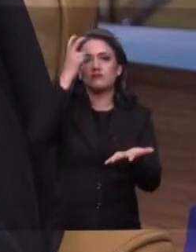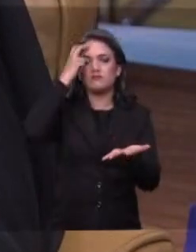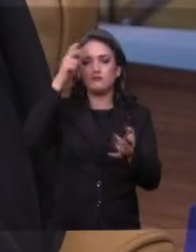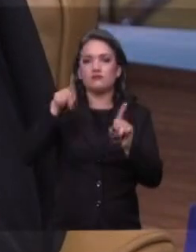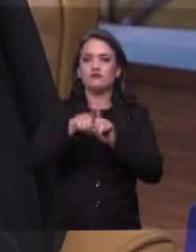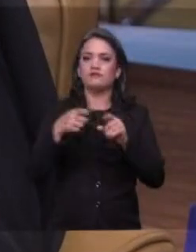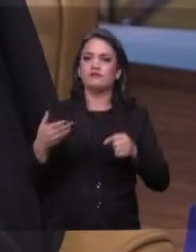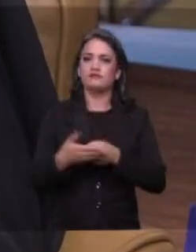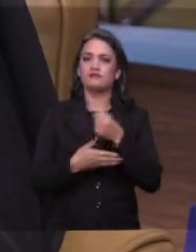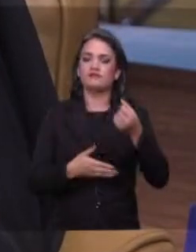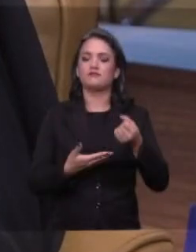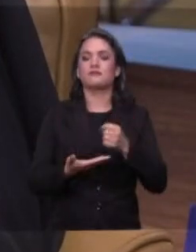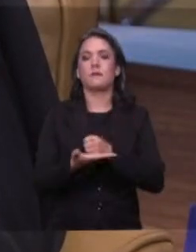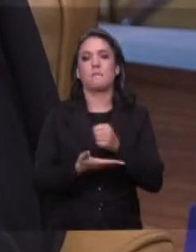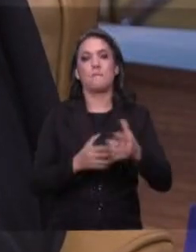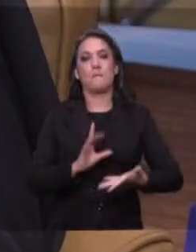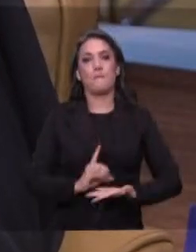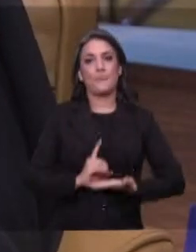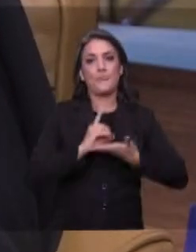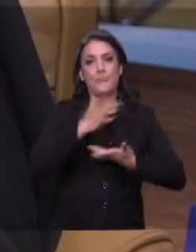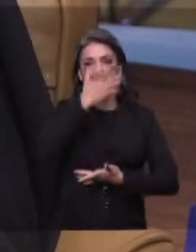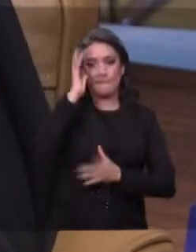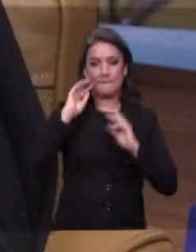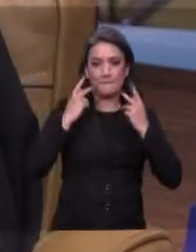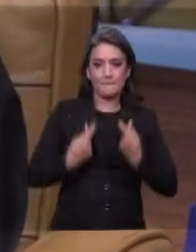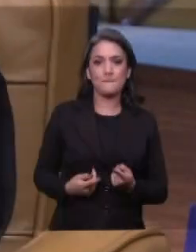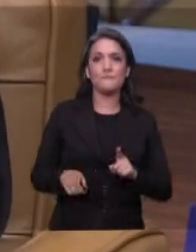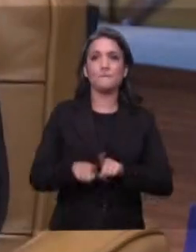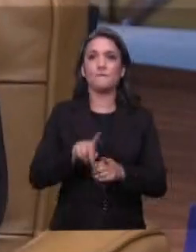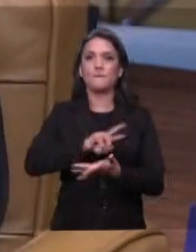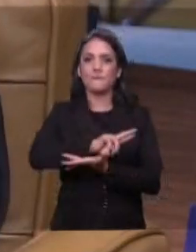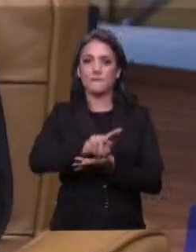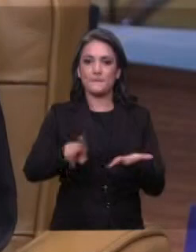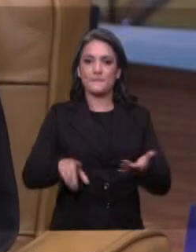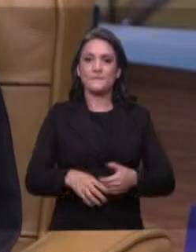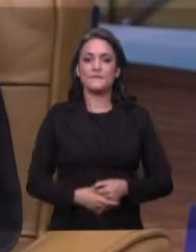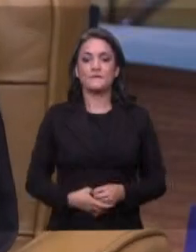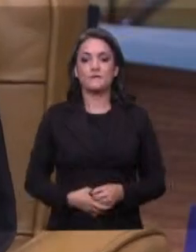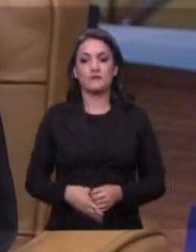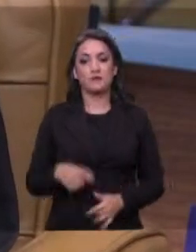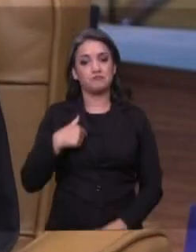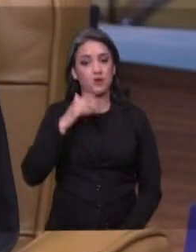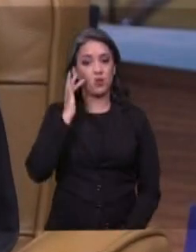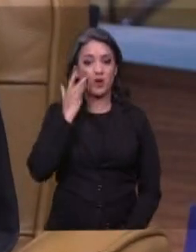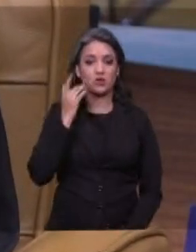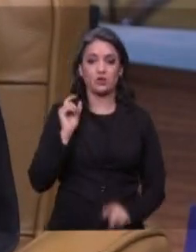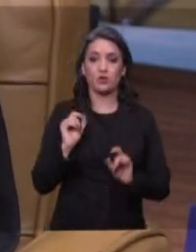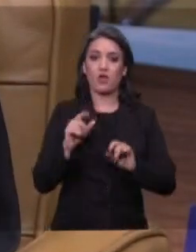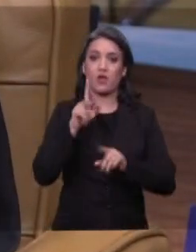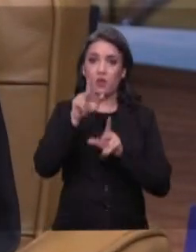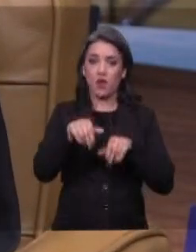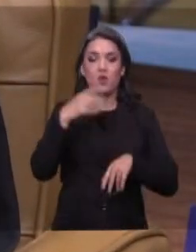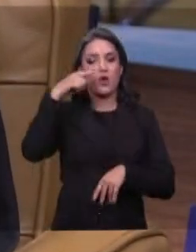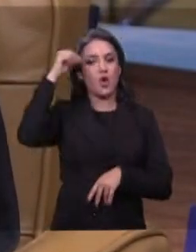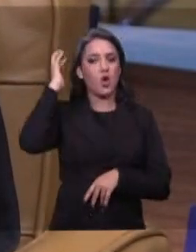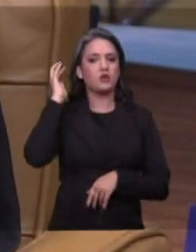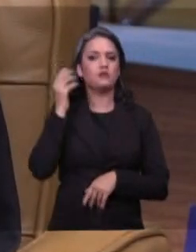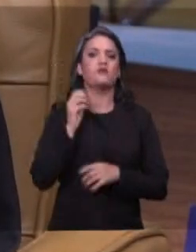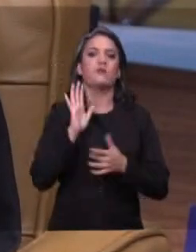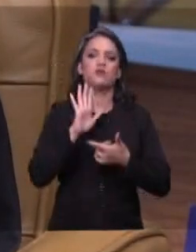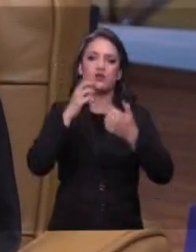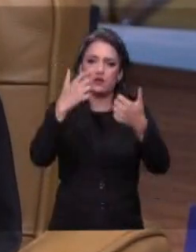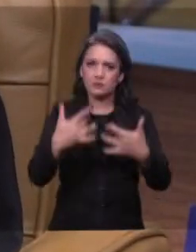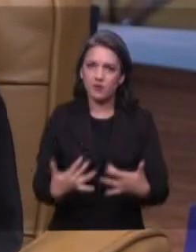do Estado. Da dignidade da pessoa humana e do pluralismo. Penso que, como demonstrou Vossa Excelência, de